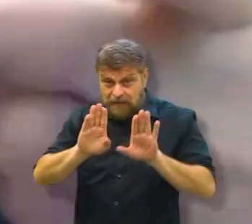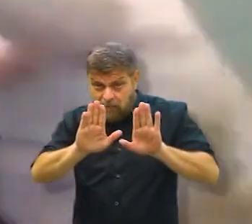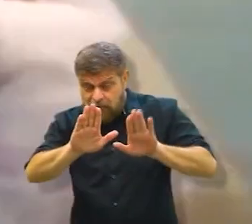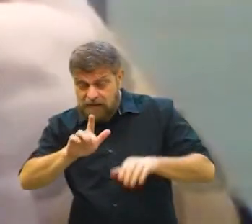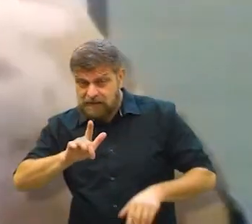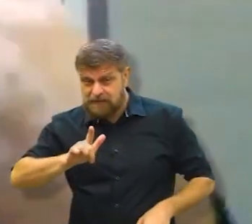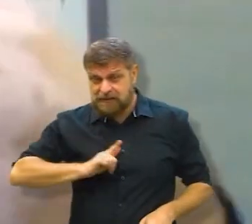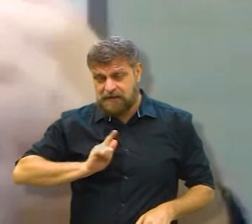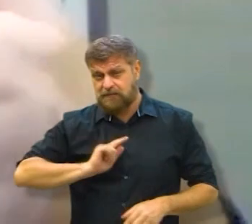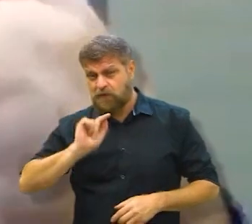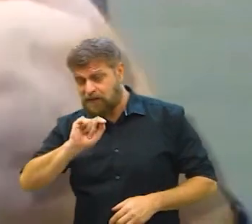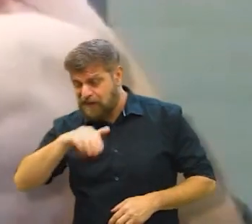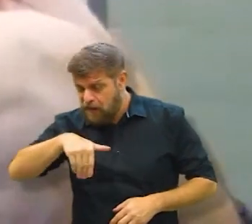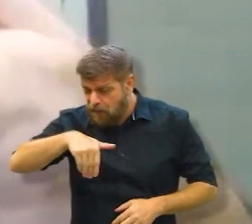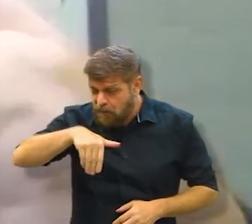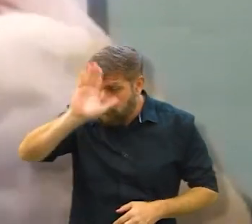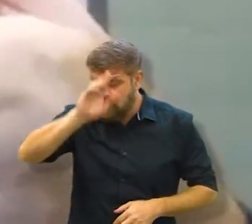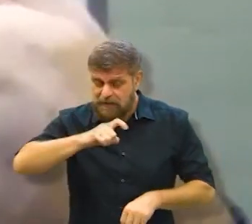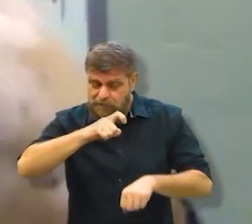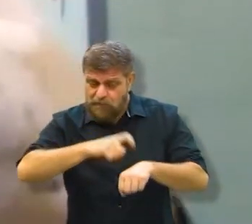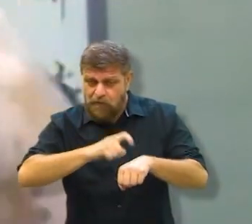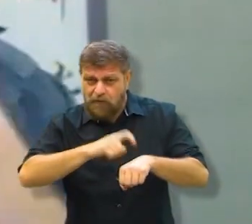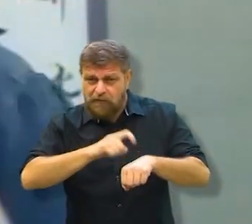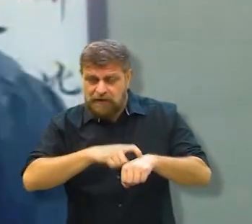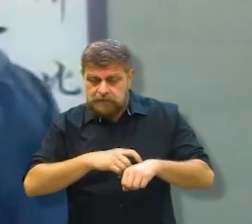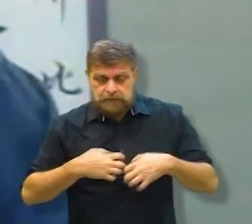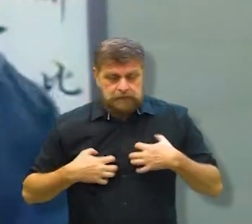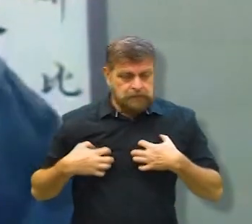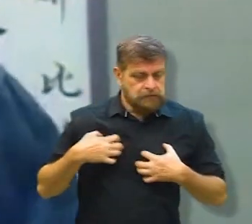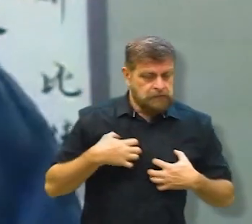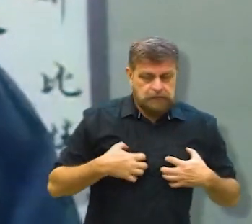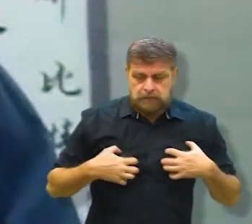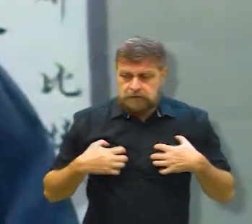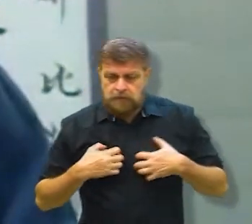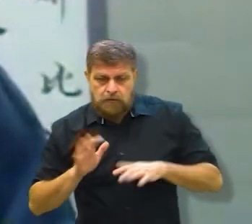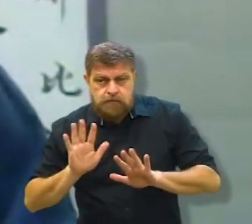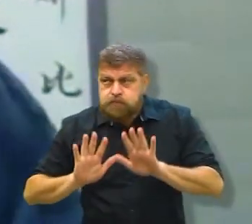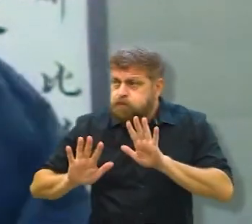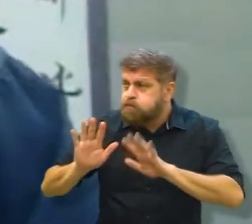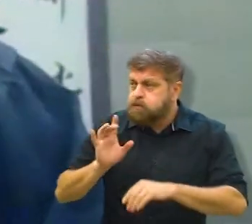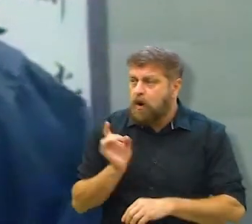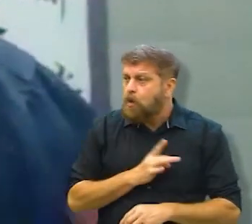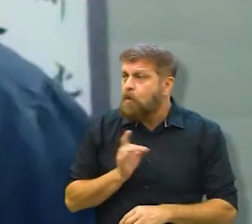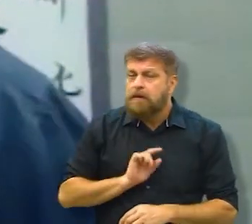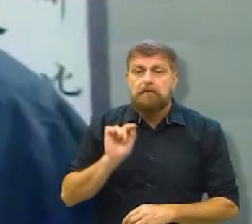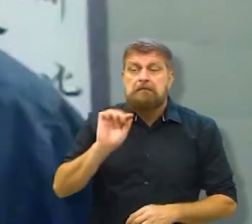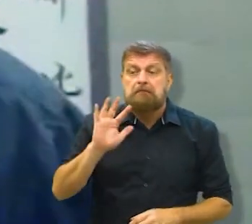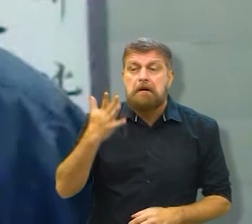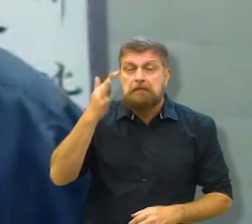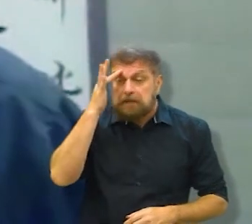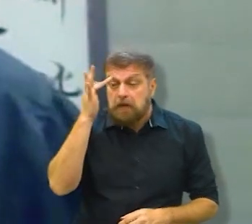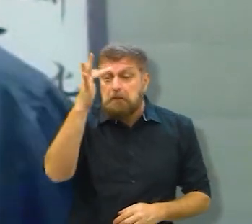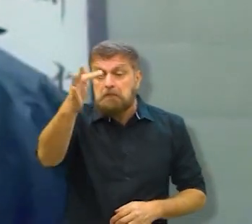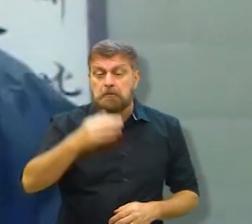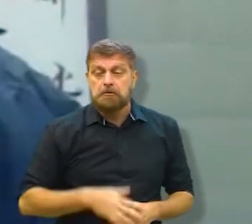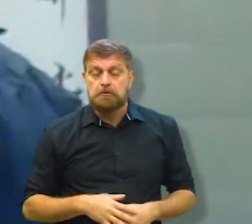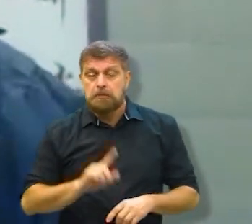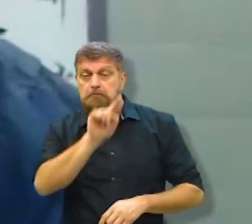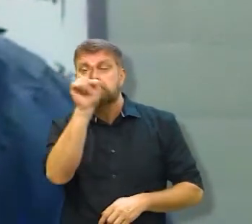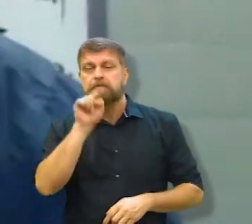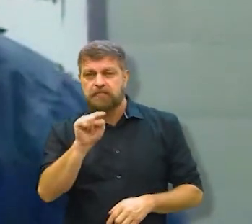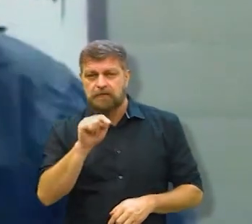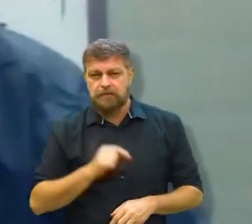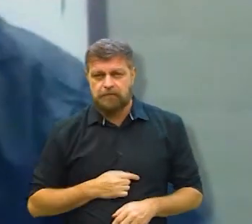sim, mas eles tiveram muito mais momentos em que eles se sentiram acuados, sem saber o que ia acontecer.